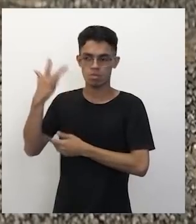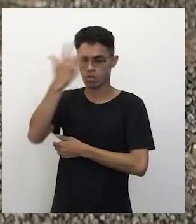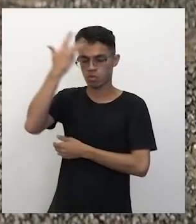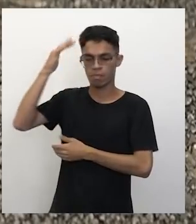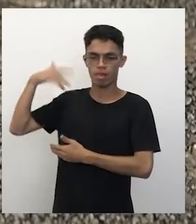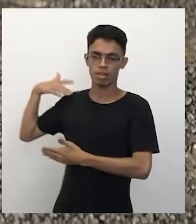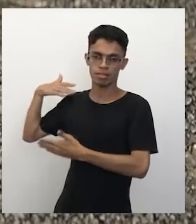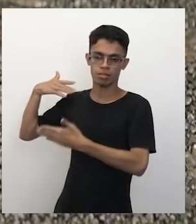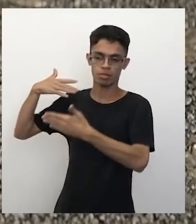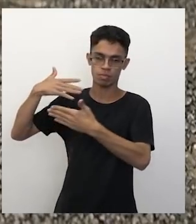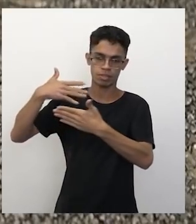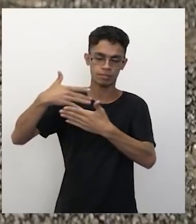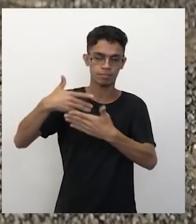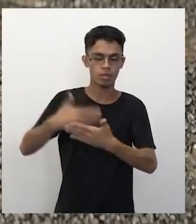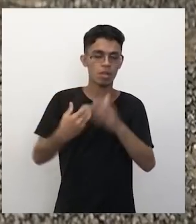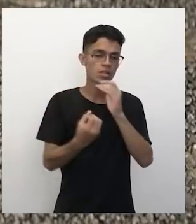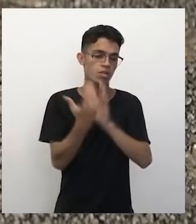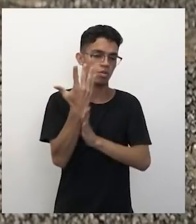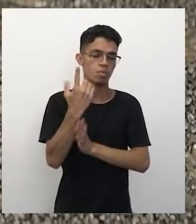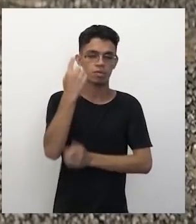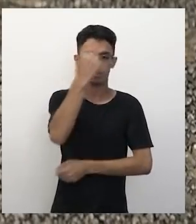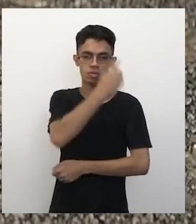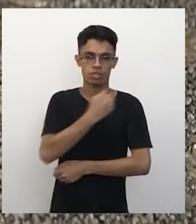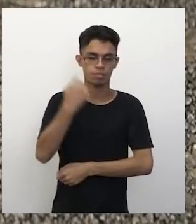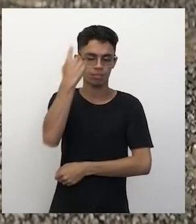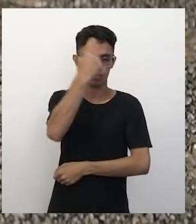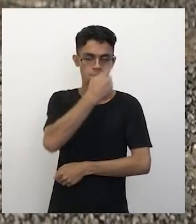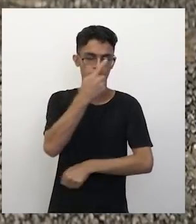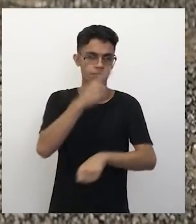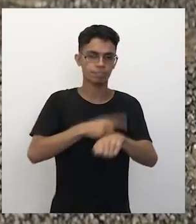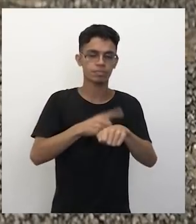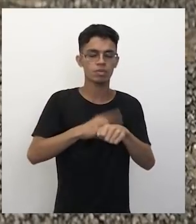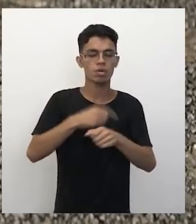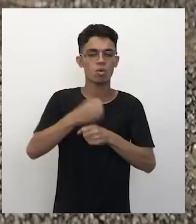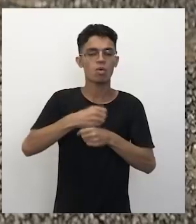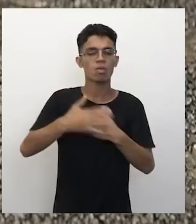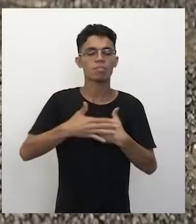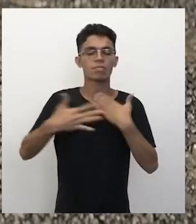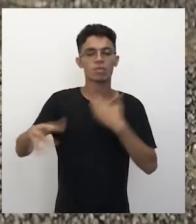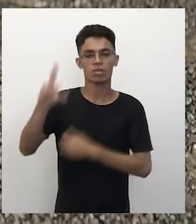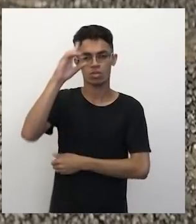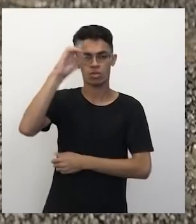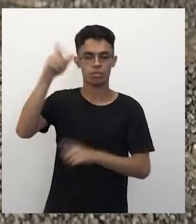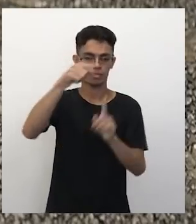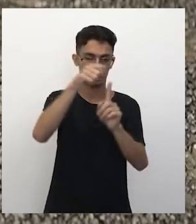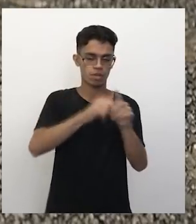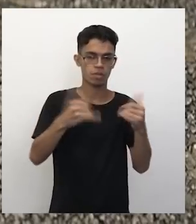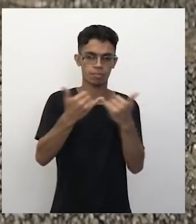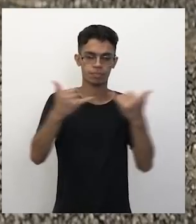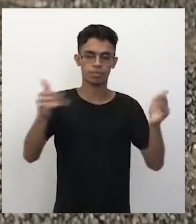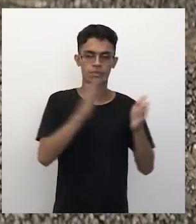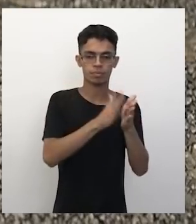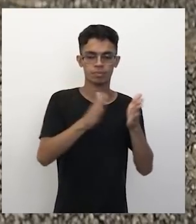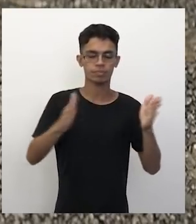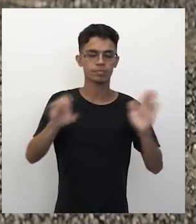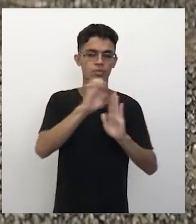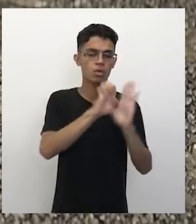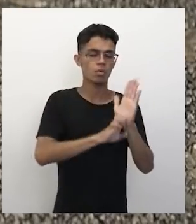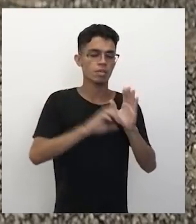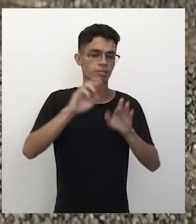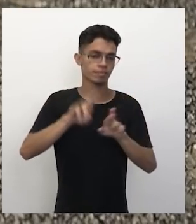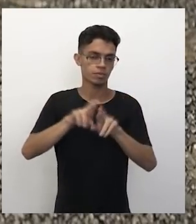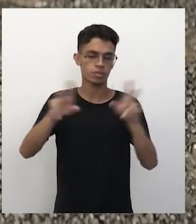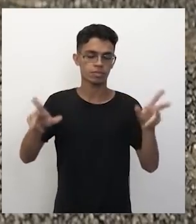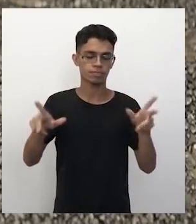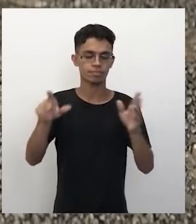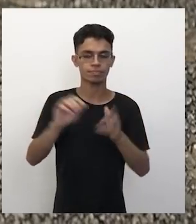de contagem, como horas, minutos, meses ou passagem do ano. O tempo cronológico pode variar de uma época para outra, em